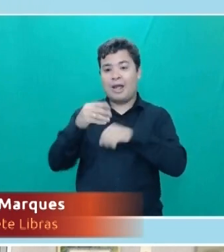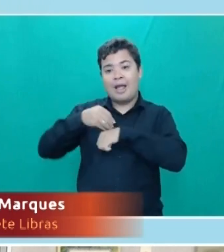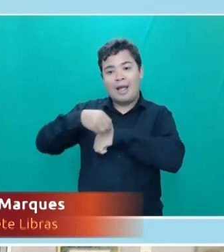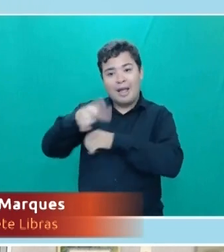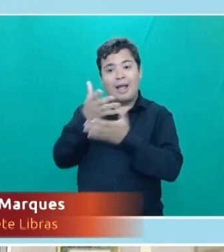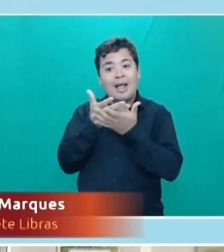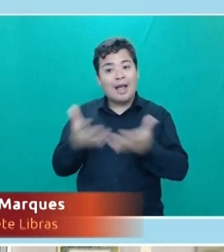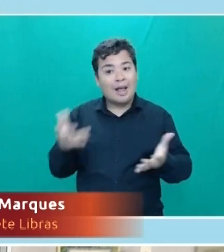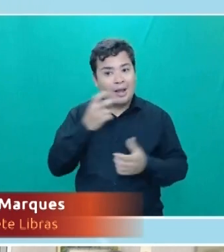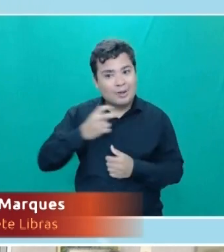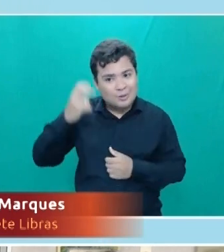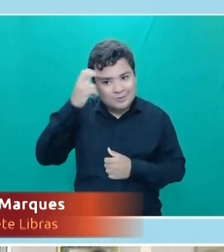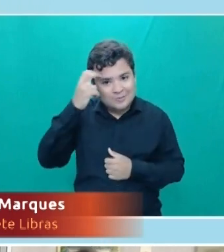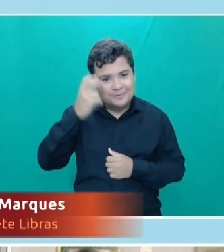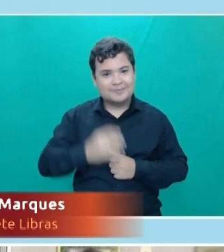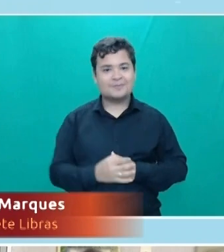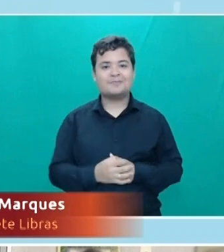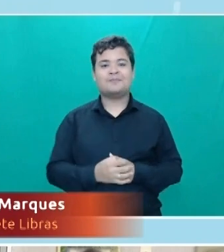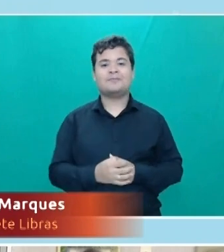culturais para você.